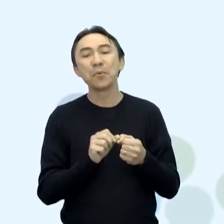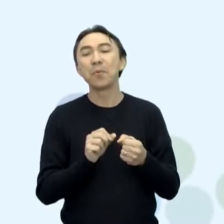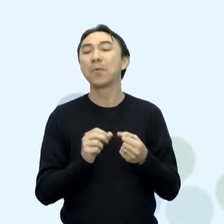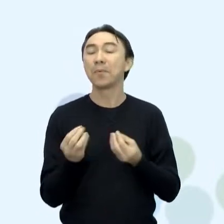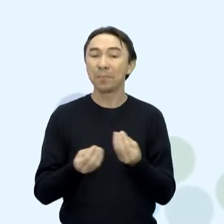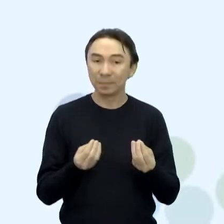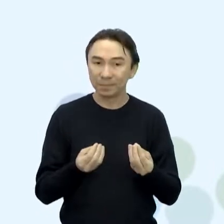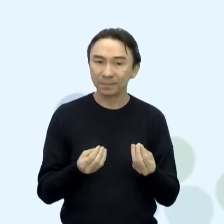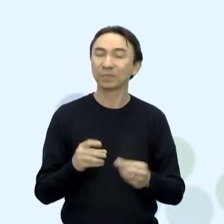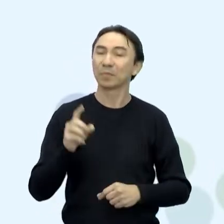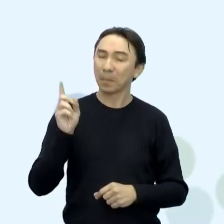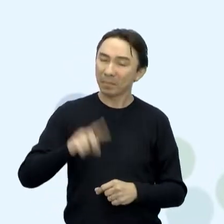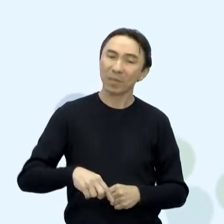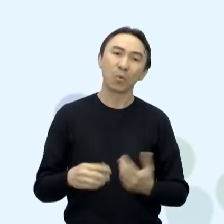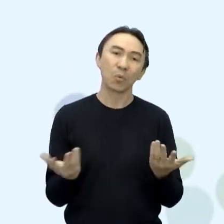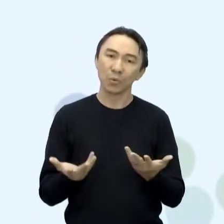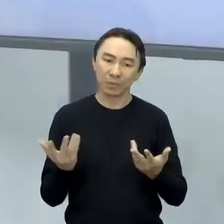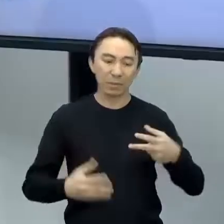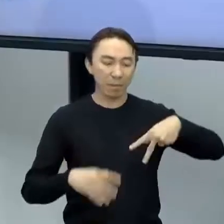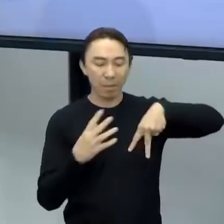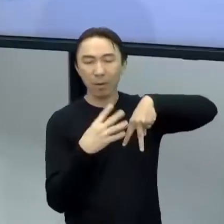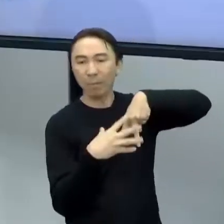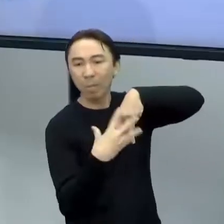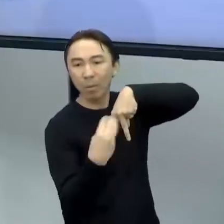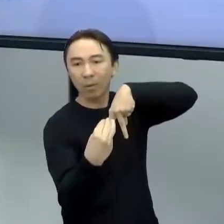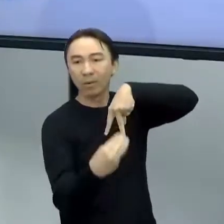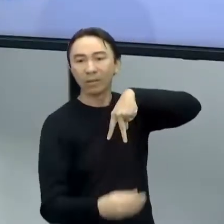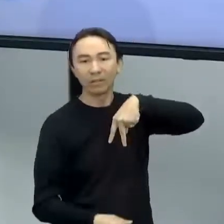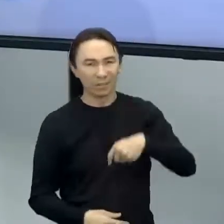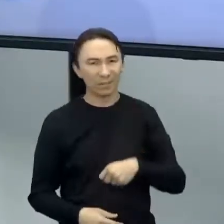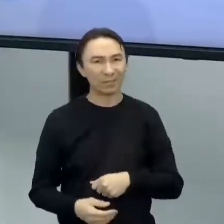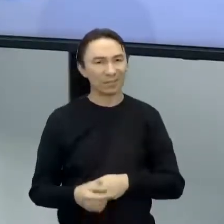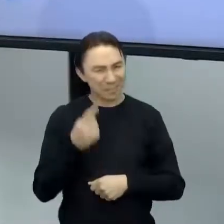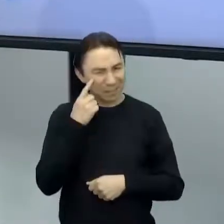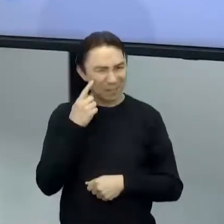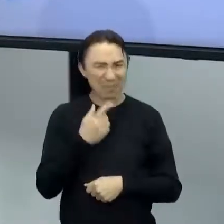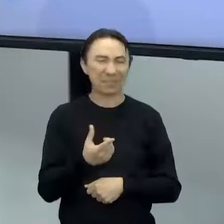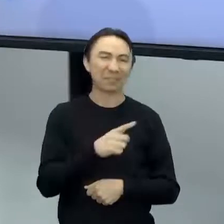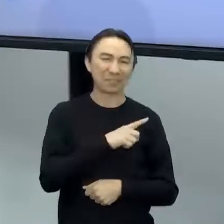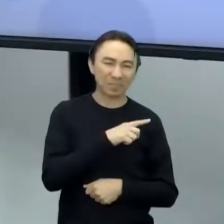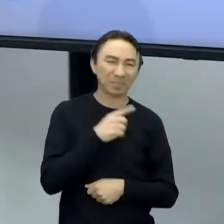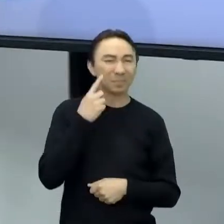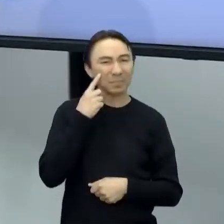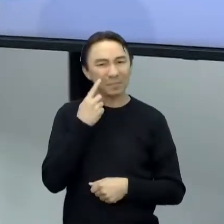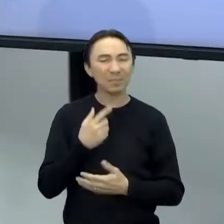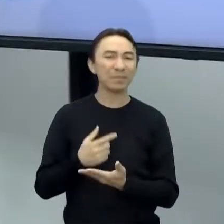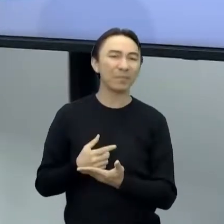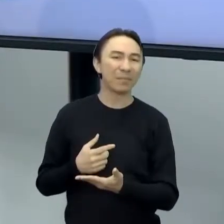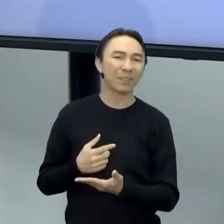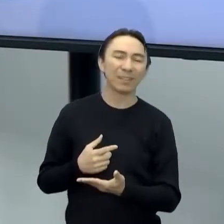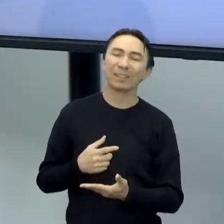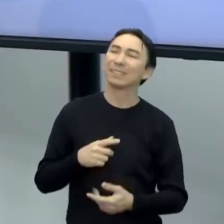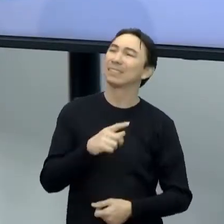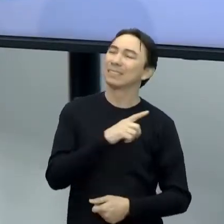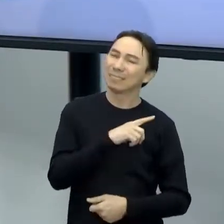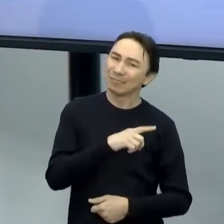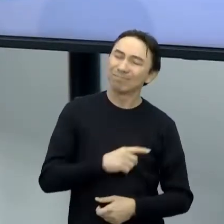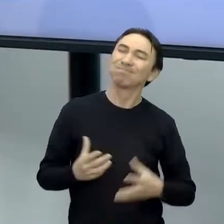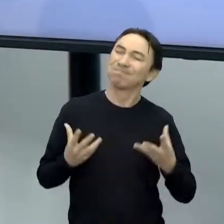Thinking é uma moda. Você olha aí, coloca qualquer hora aí no YouTube e põe isso. Tem um monte